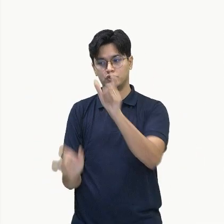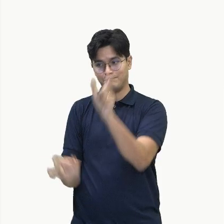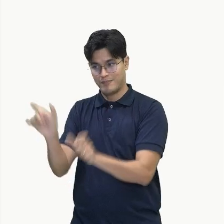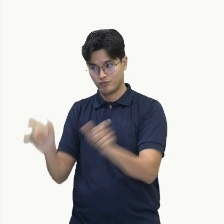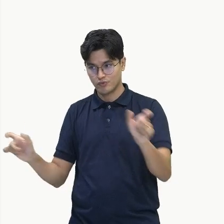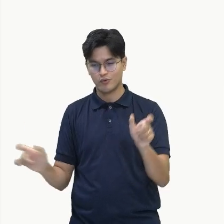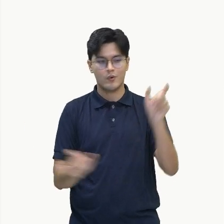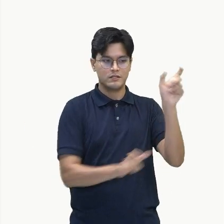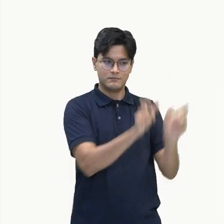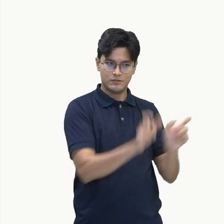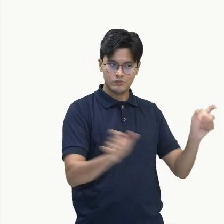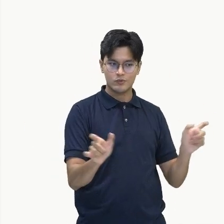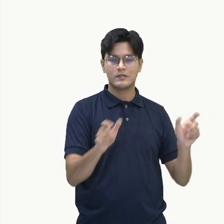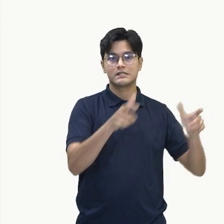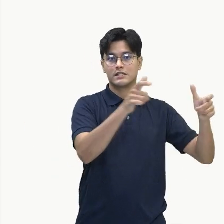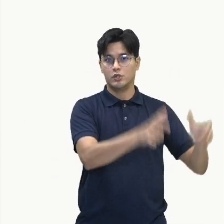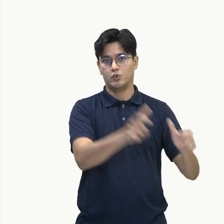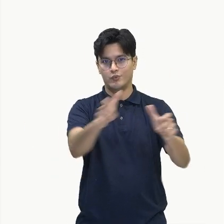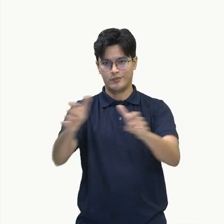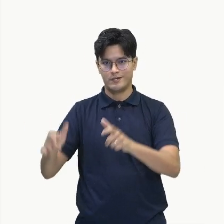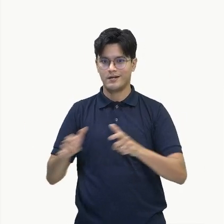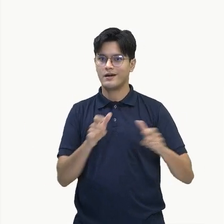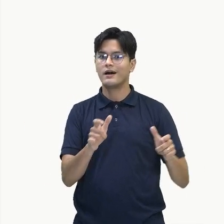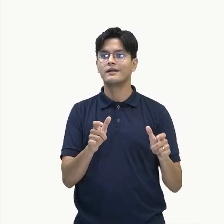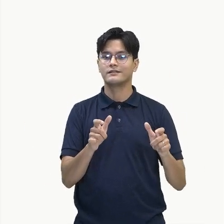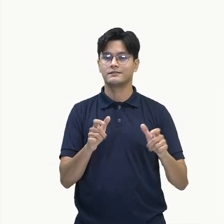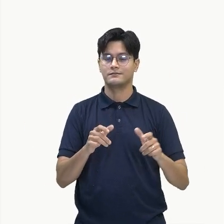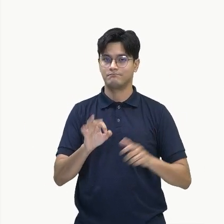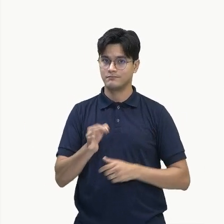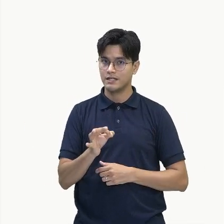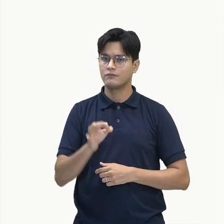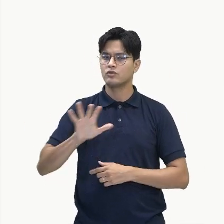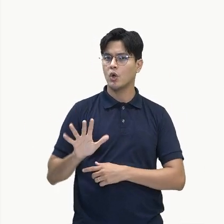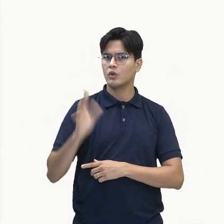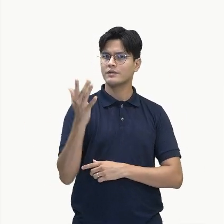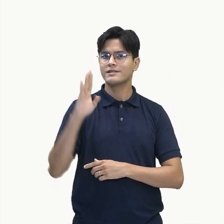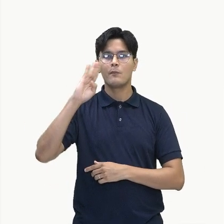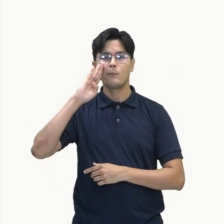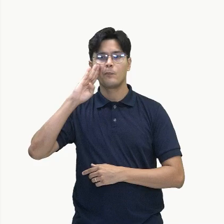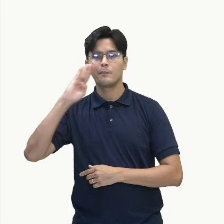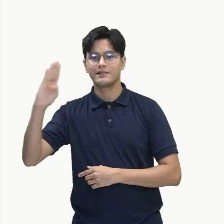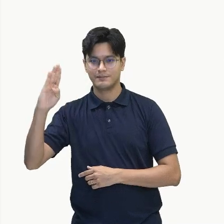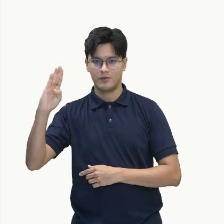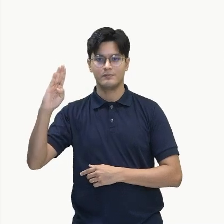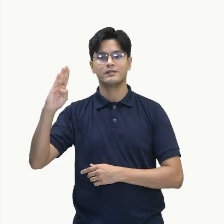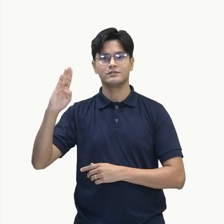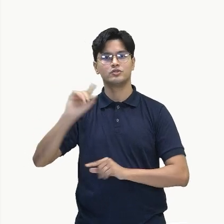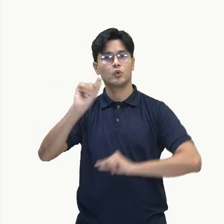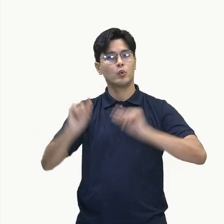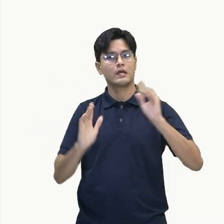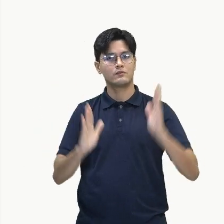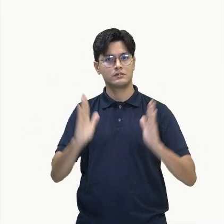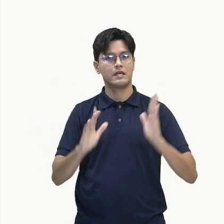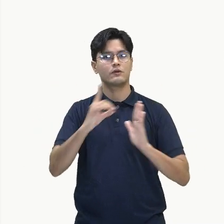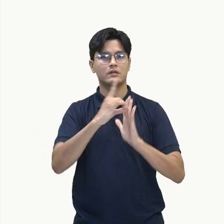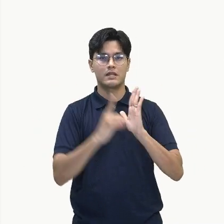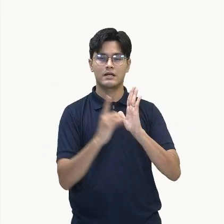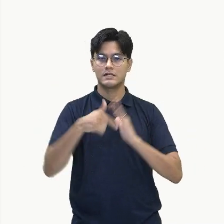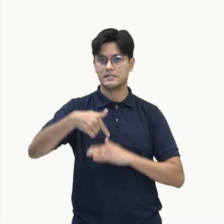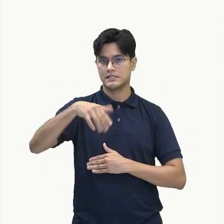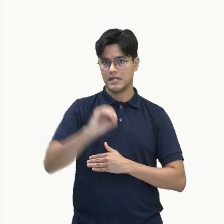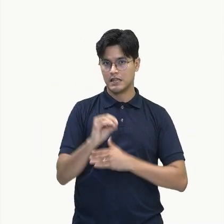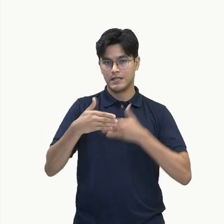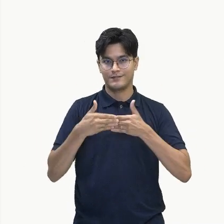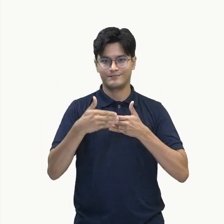vocês, que se intensificou, se consolidou, em especial, a partir da década de 70. Mas lembrando que ela